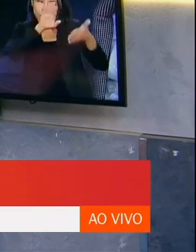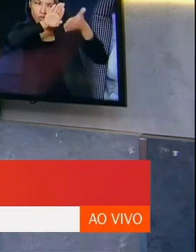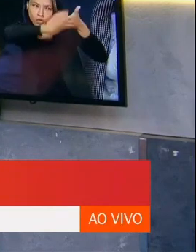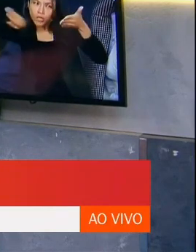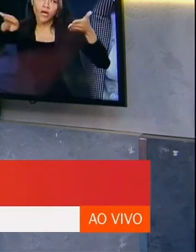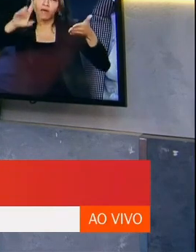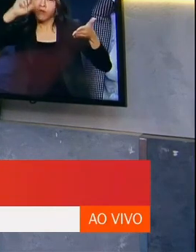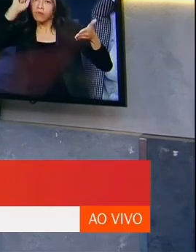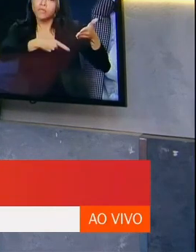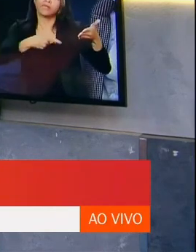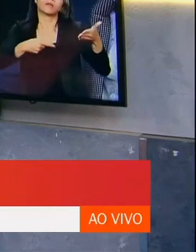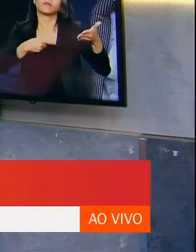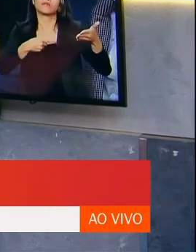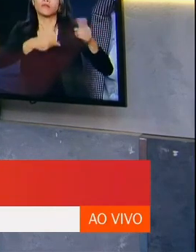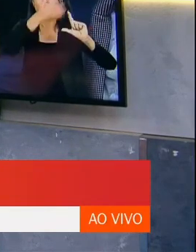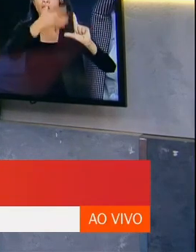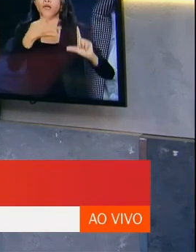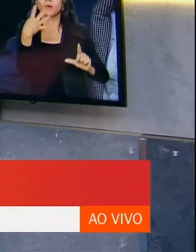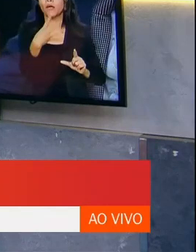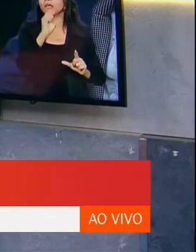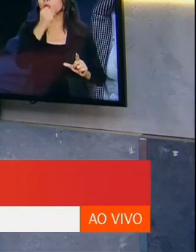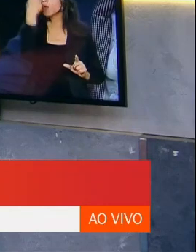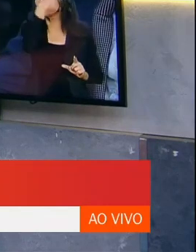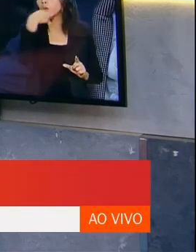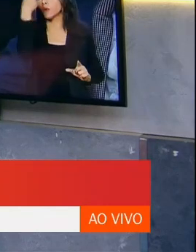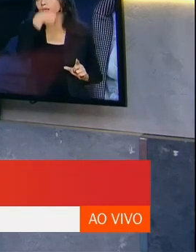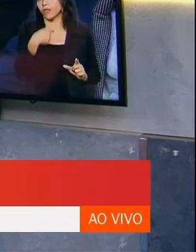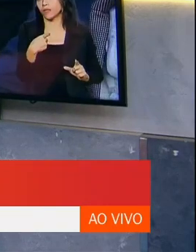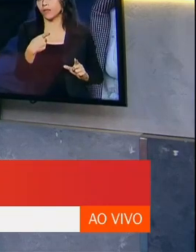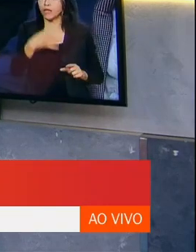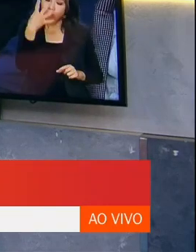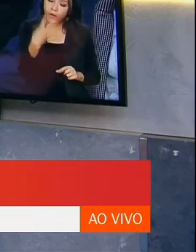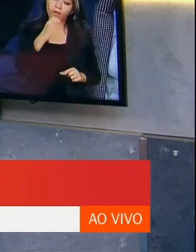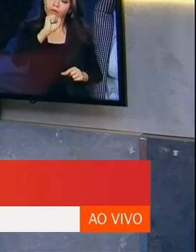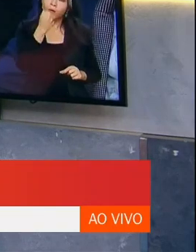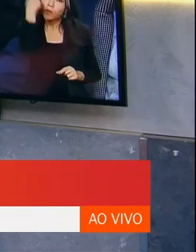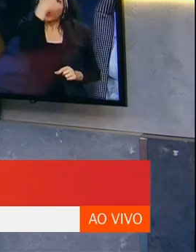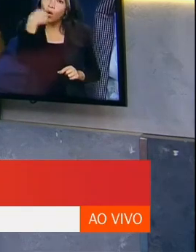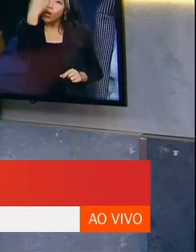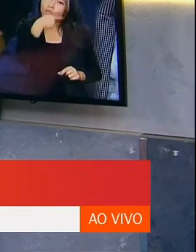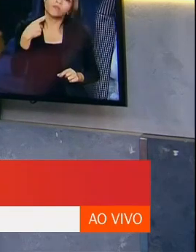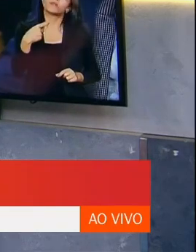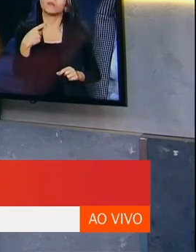a fala do ministro do Supremo Tribunal Federal, Alexandre de Moraes, contando um pouco a defesa